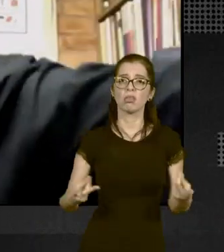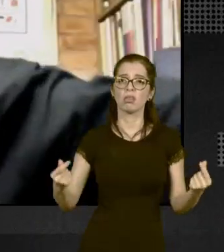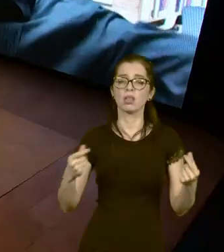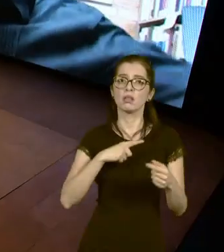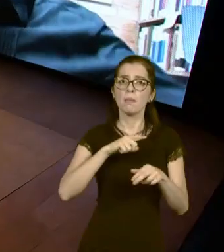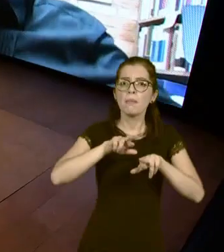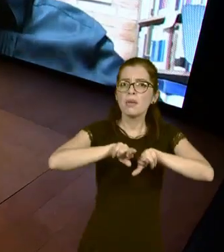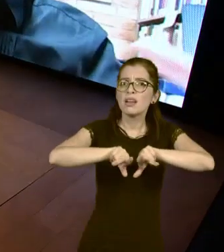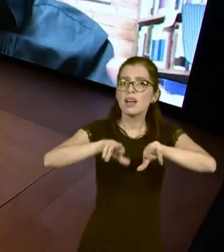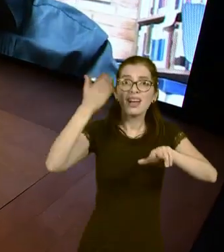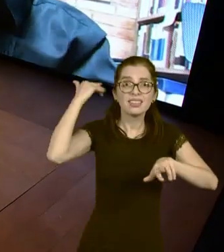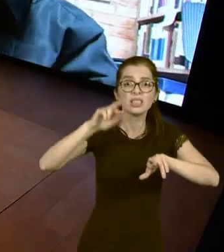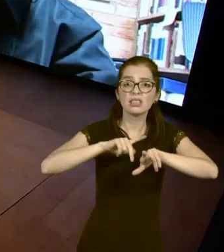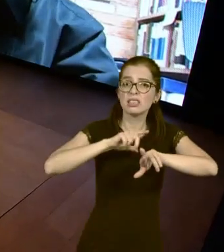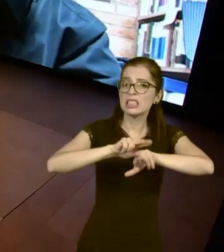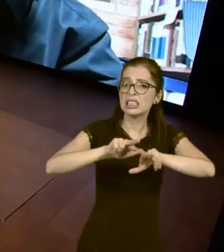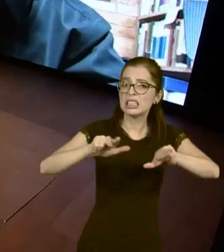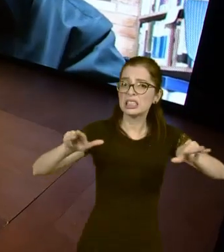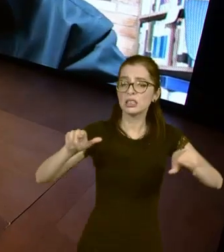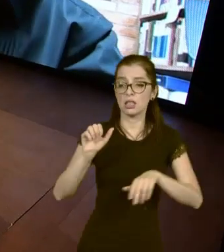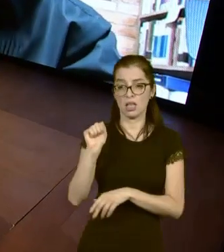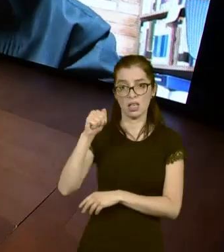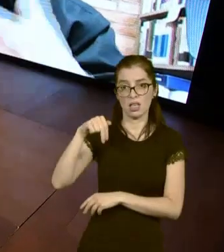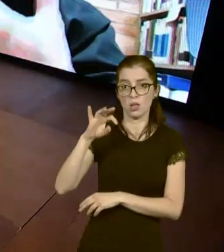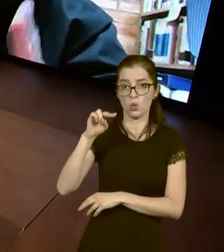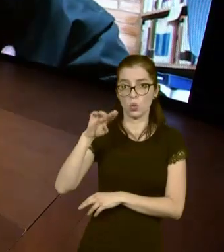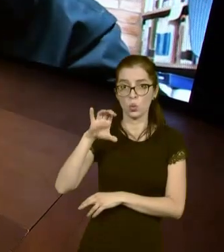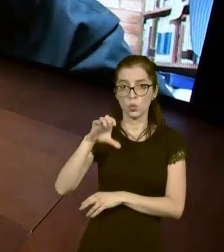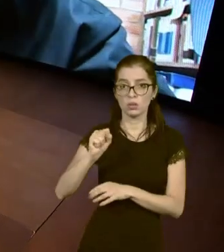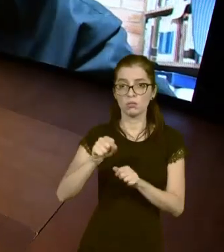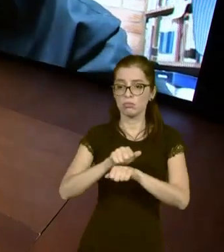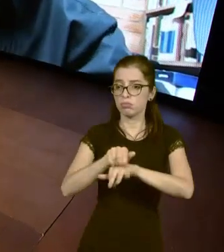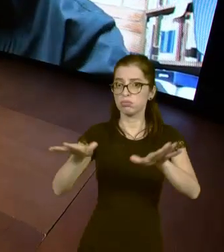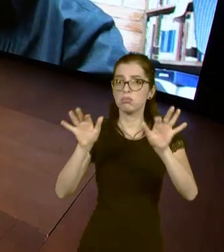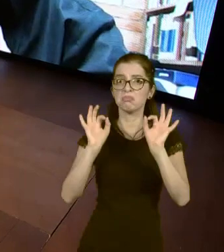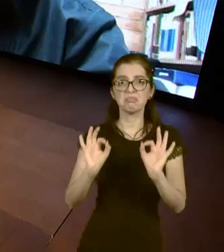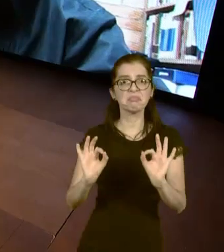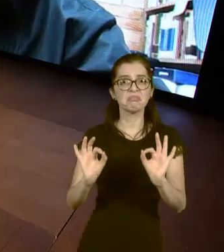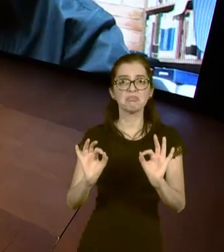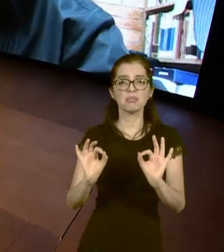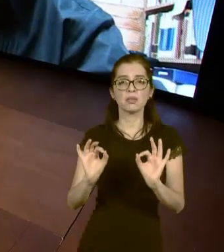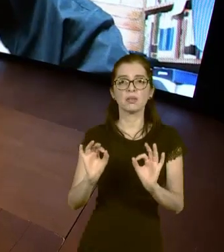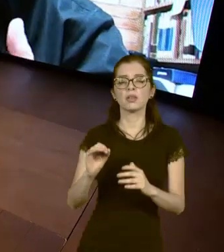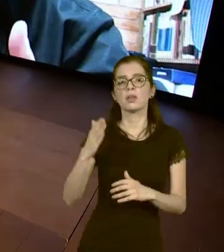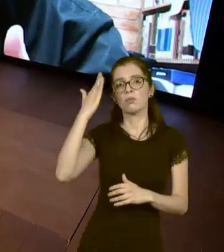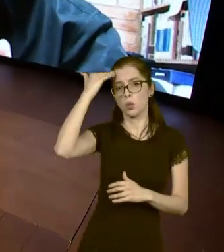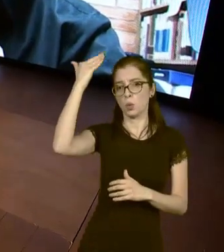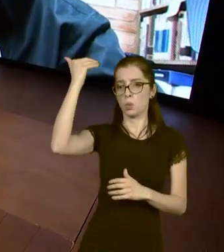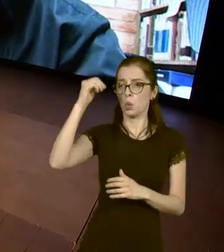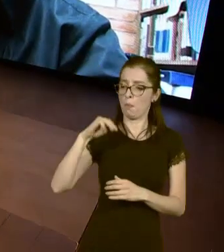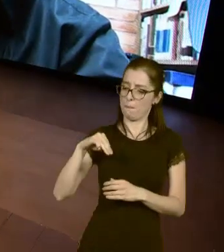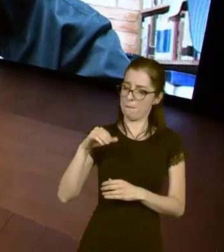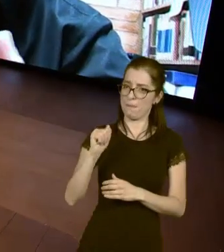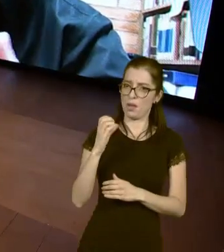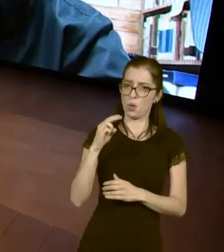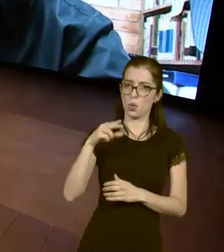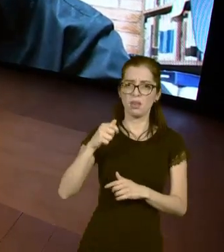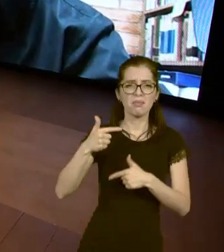não temos mais nenhum. Temos um aqui que o Tó faz, né? Que é bacana, tal, mas nós